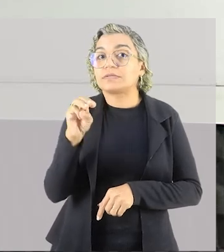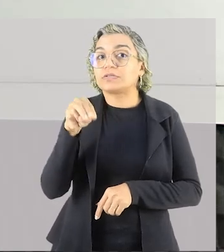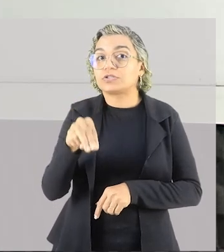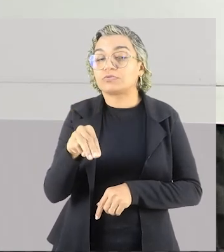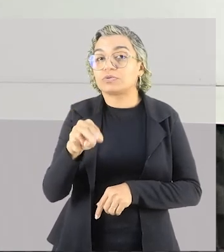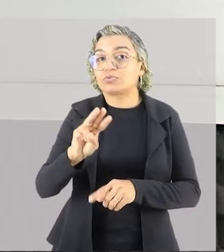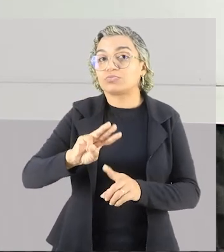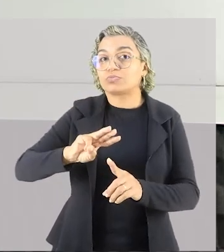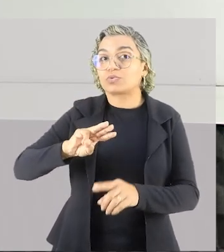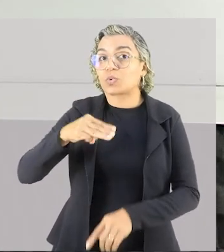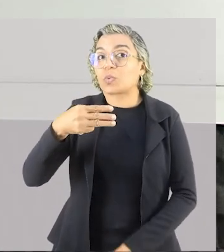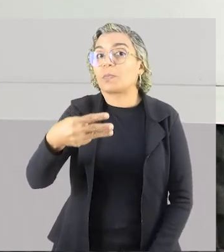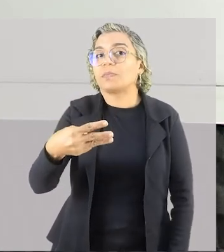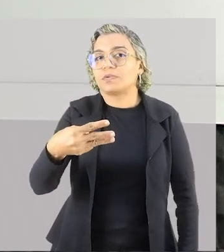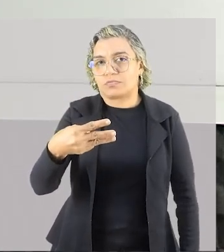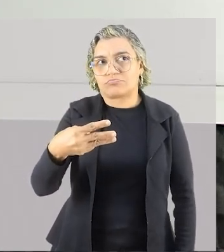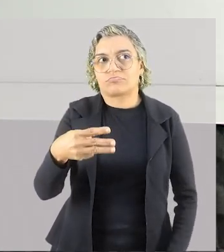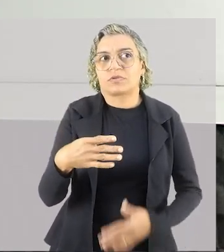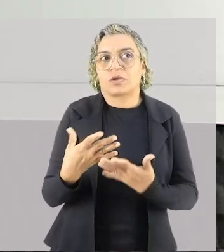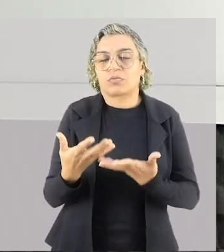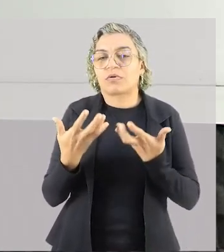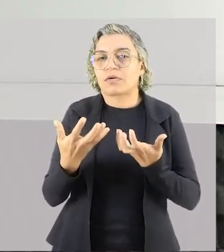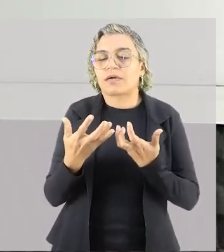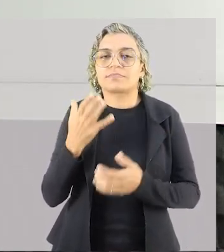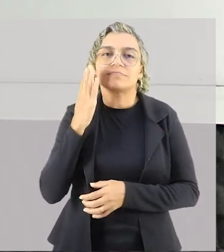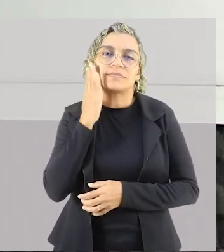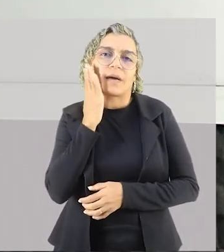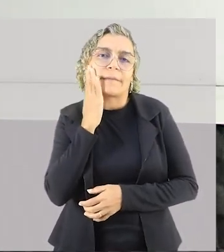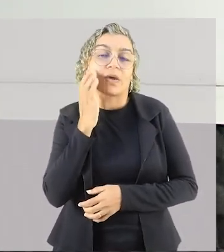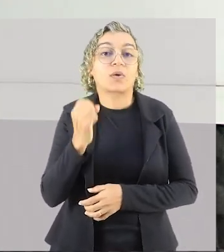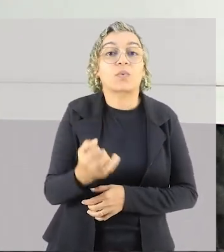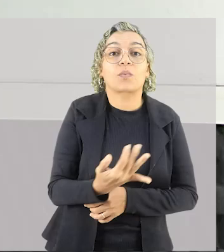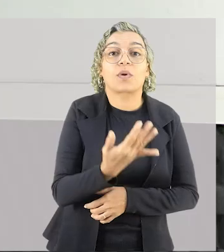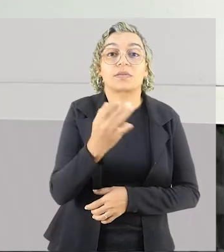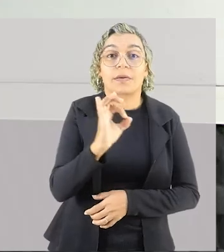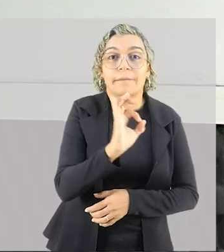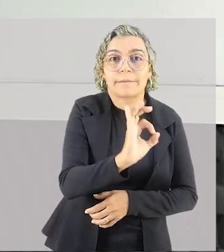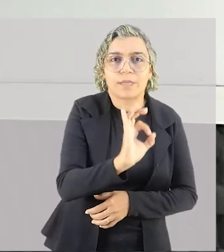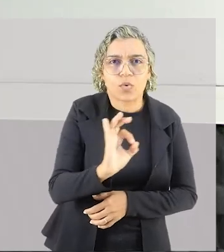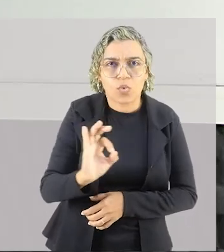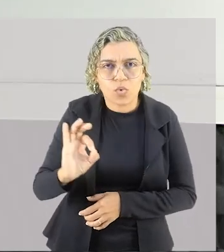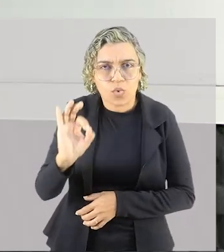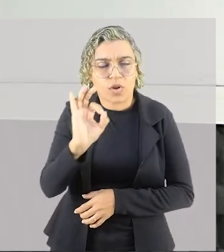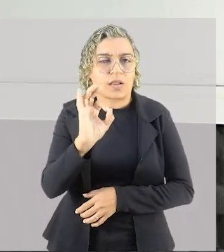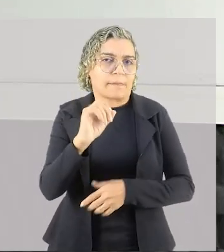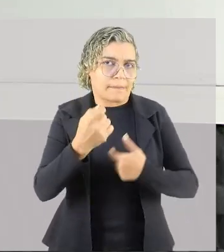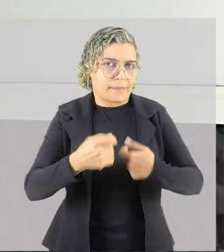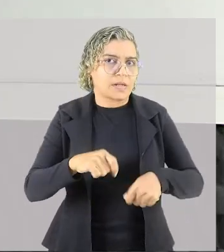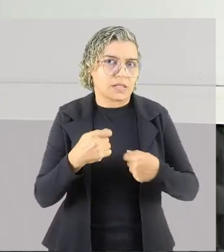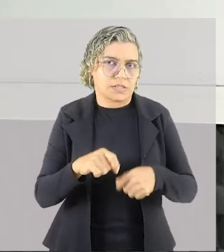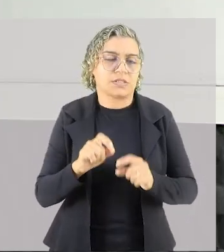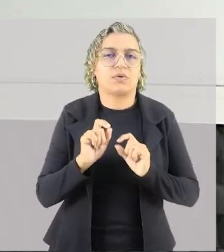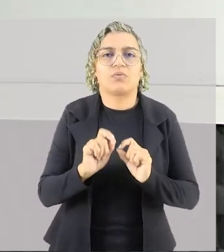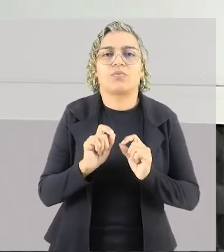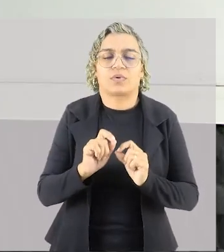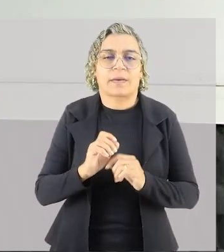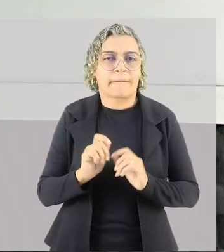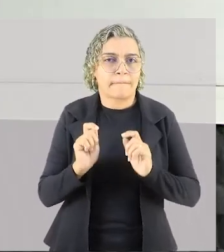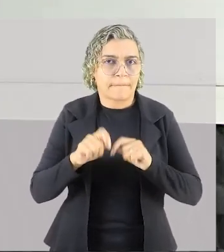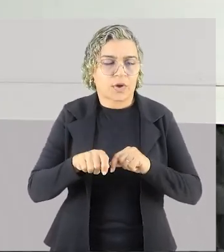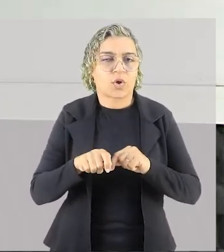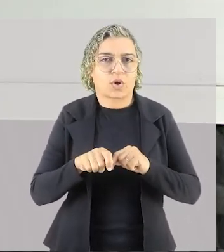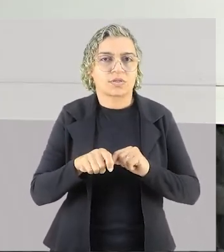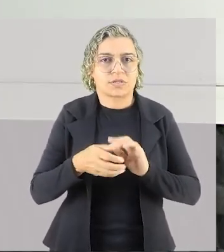Então ele quer saber quantas bolinhas serão necessárias para que ele